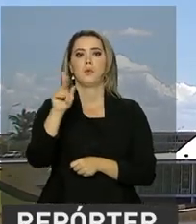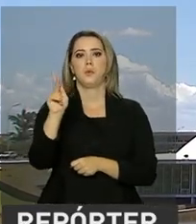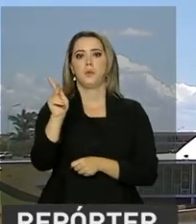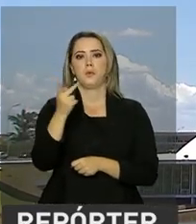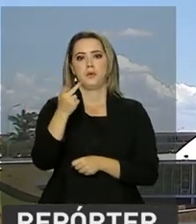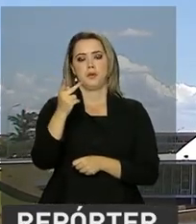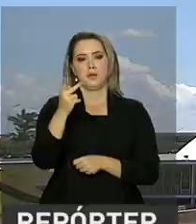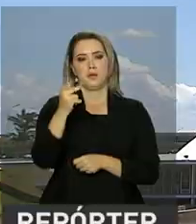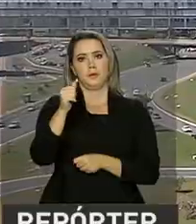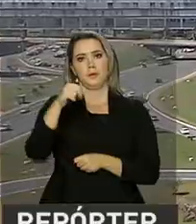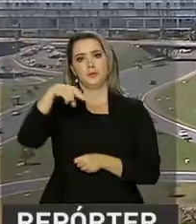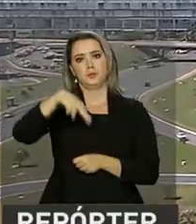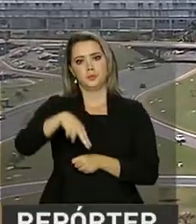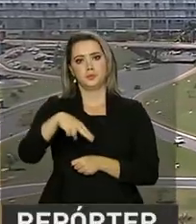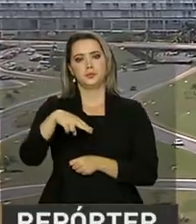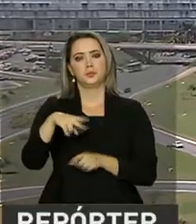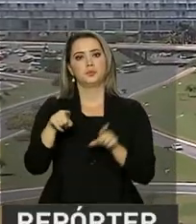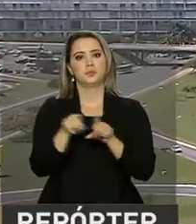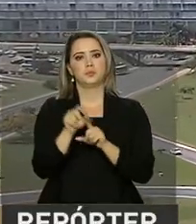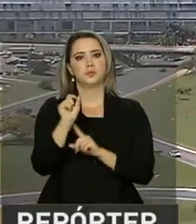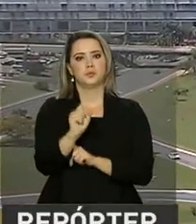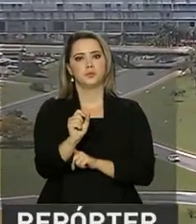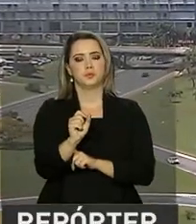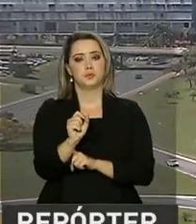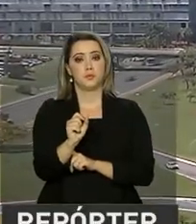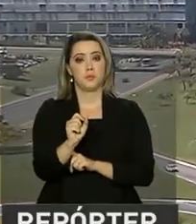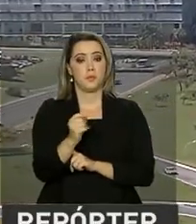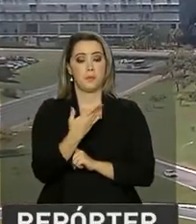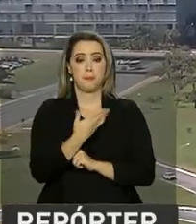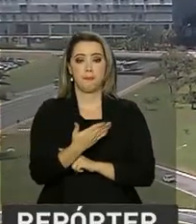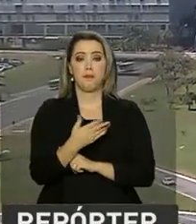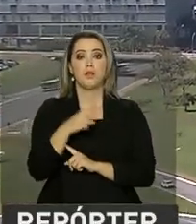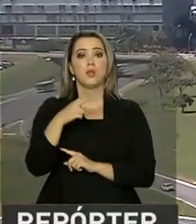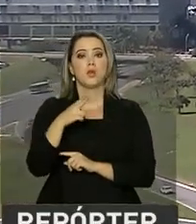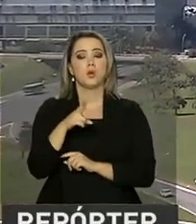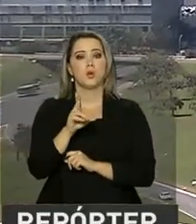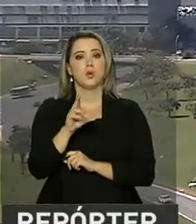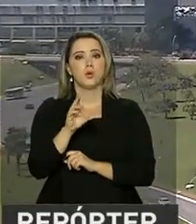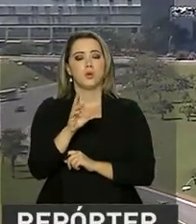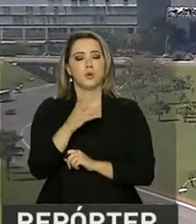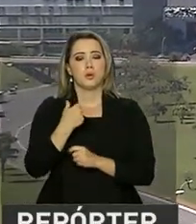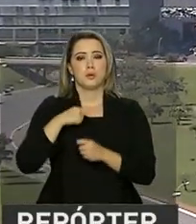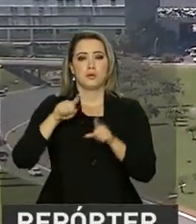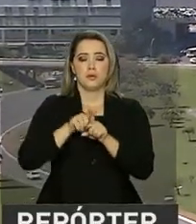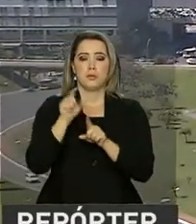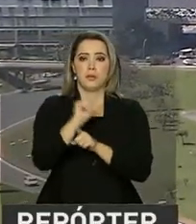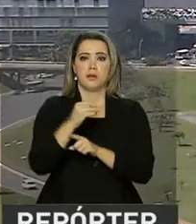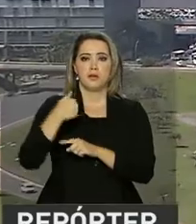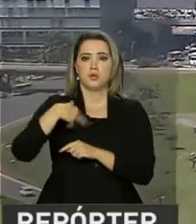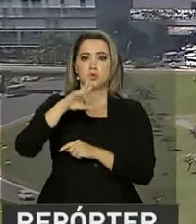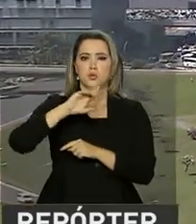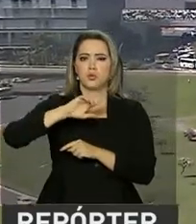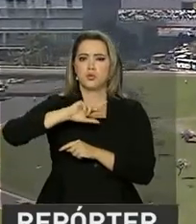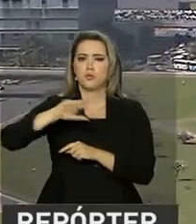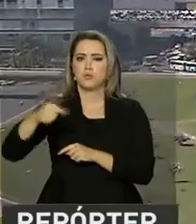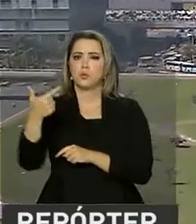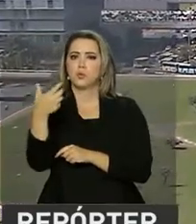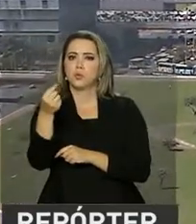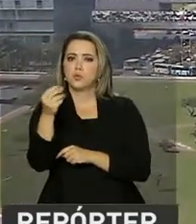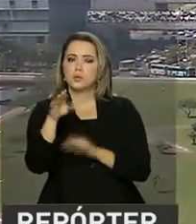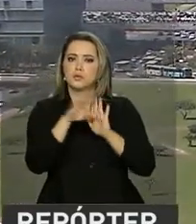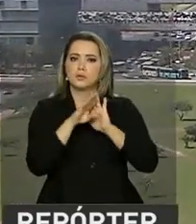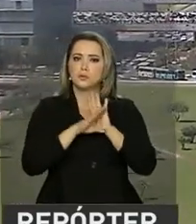do patrimônio histórico e artístico nacional o iphan niemeyer deixou cerca de 200 projetos em diversas